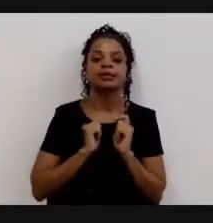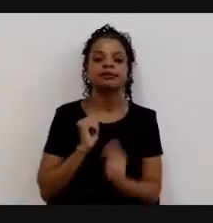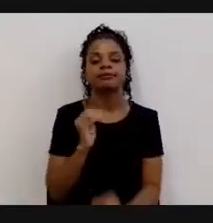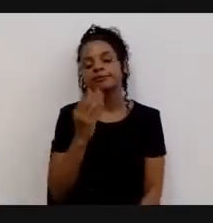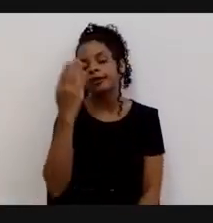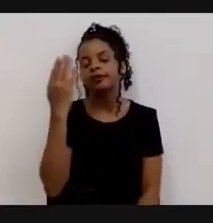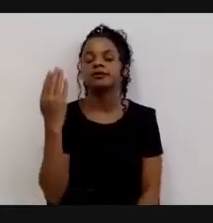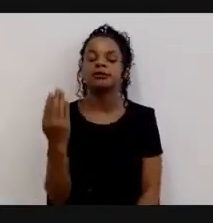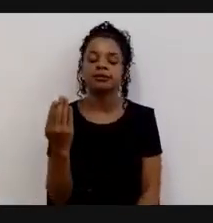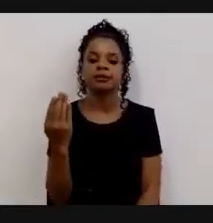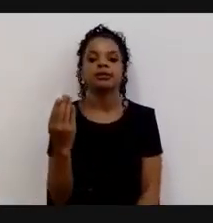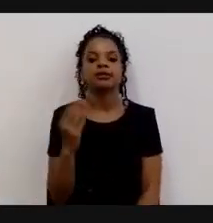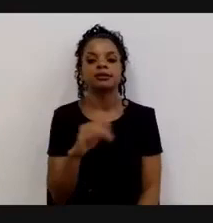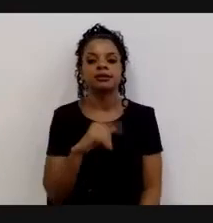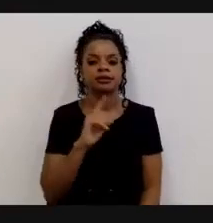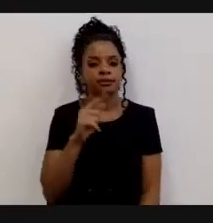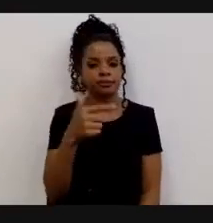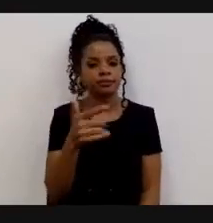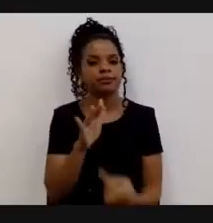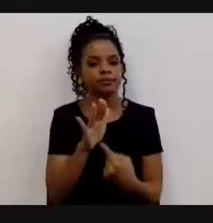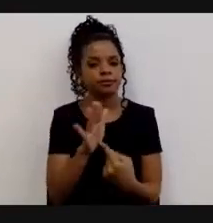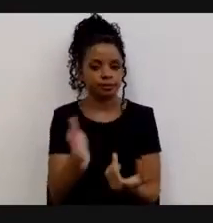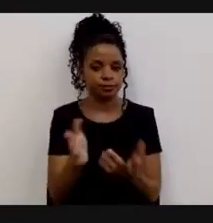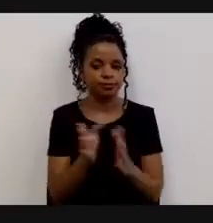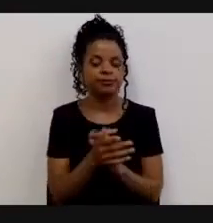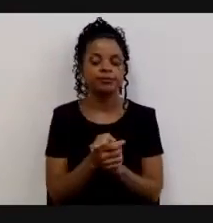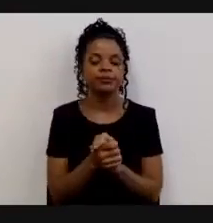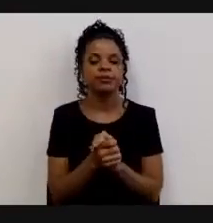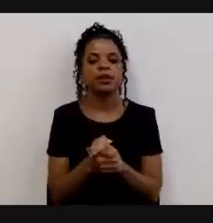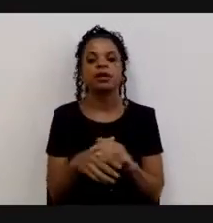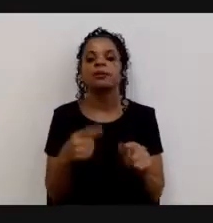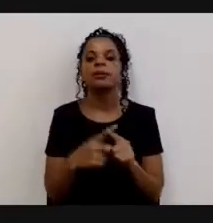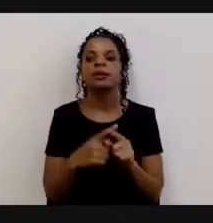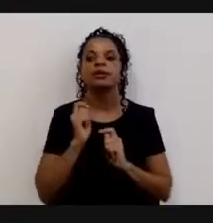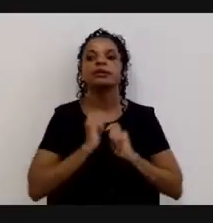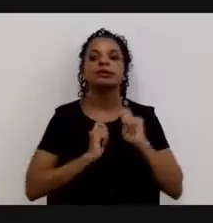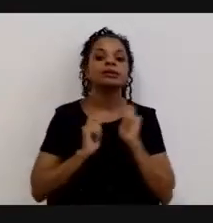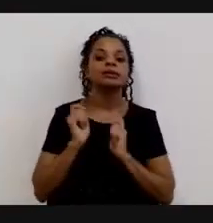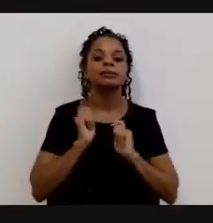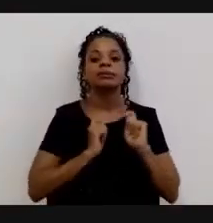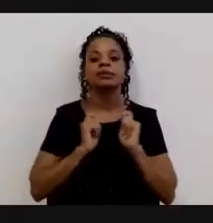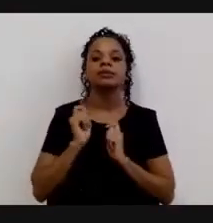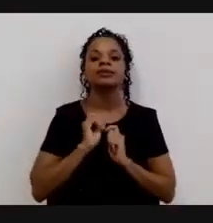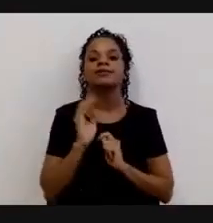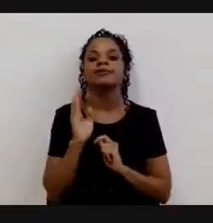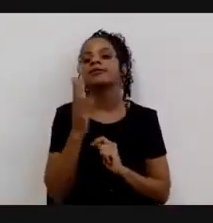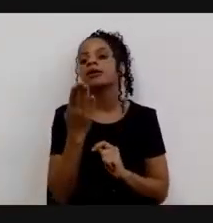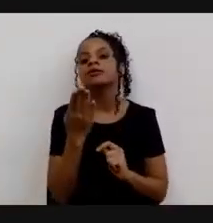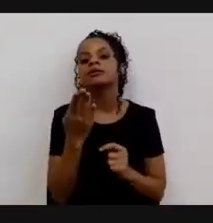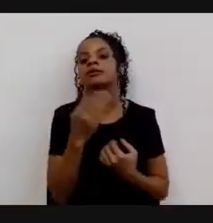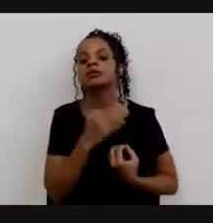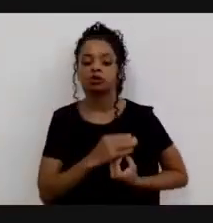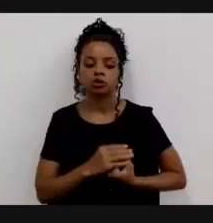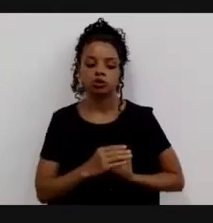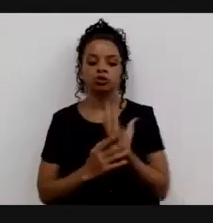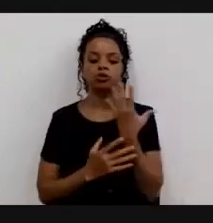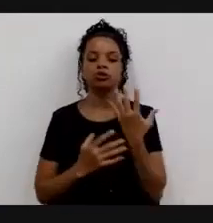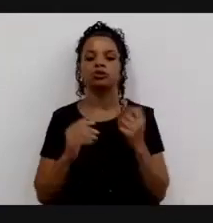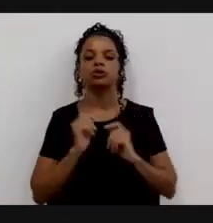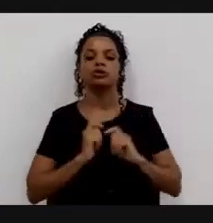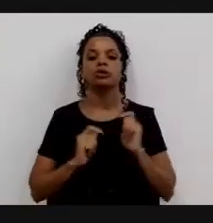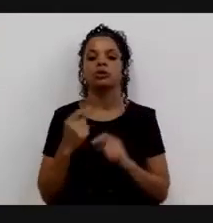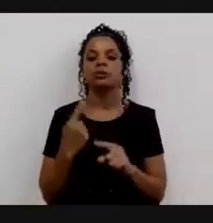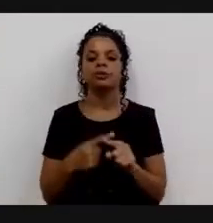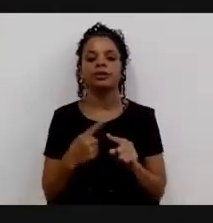o ciclo vicioso da desinformação já, porque a falsa expectativa nasce nas pessoas por conta de quem está trazendo a